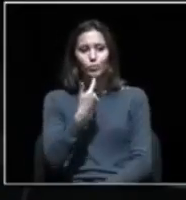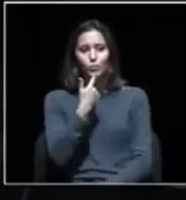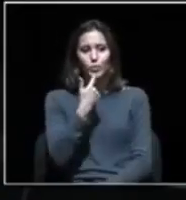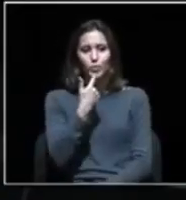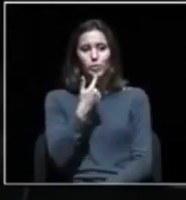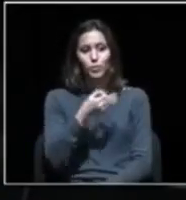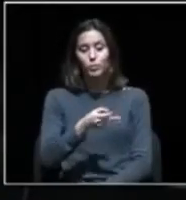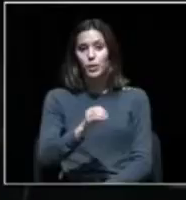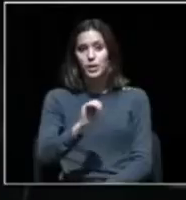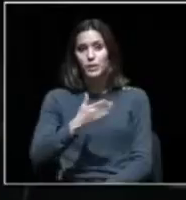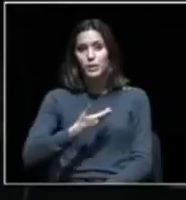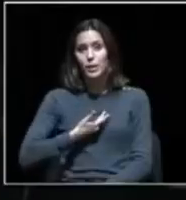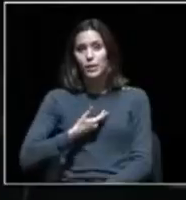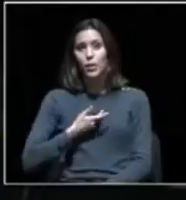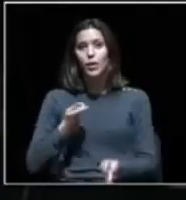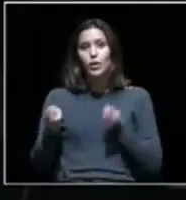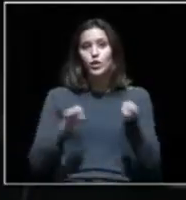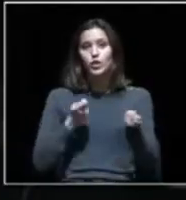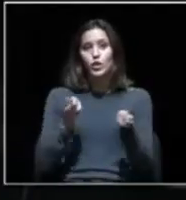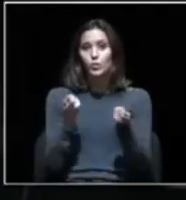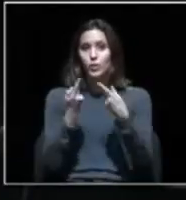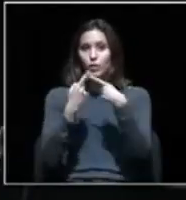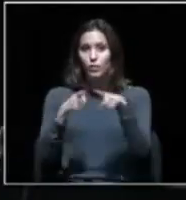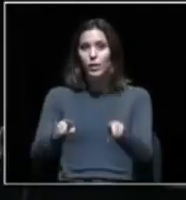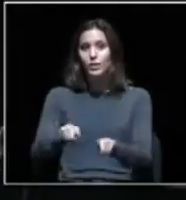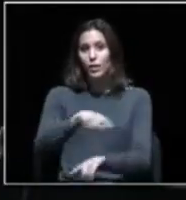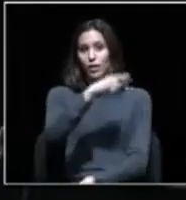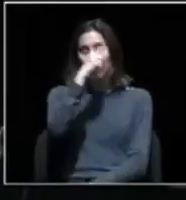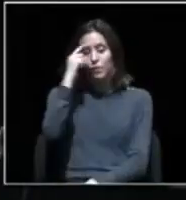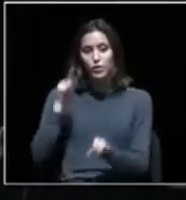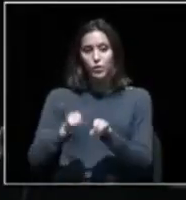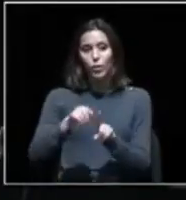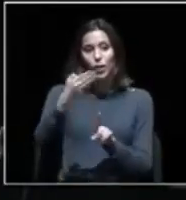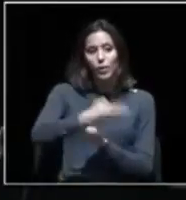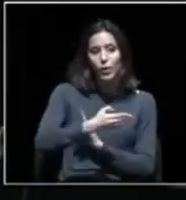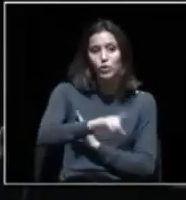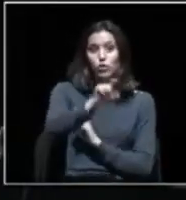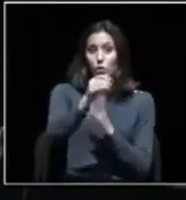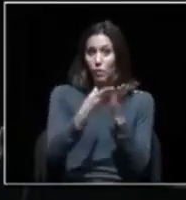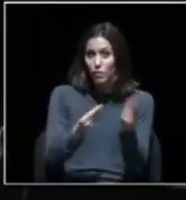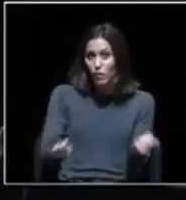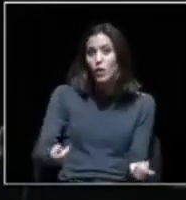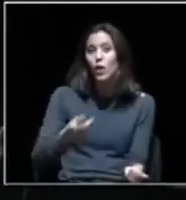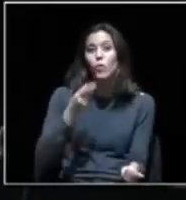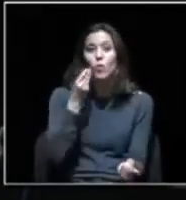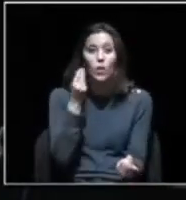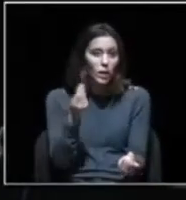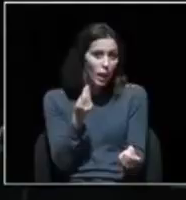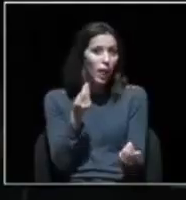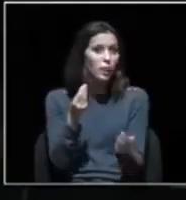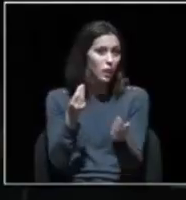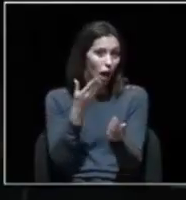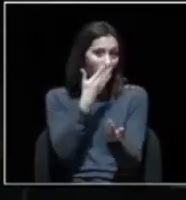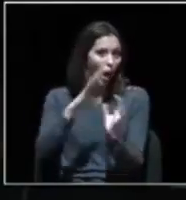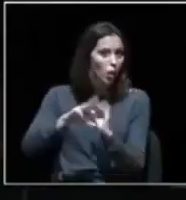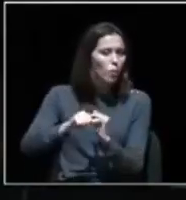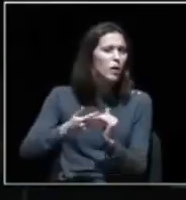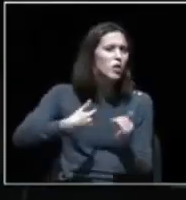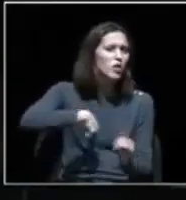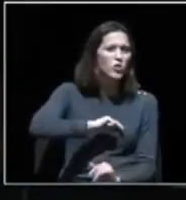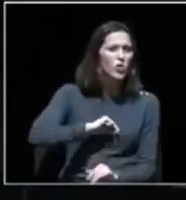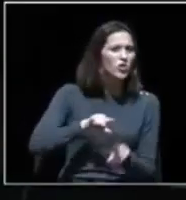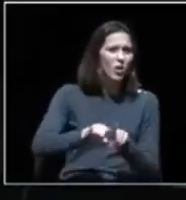afinal é possível gerir o país de maneira diferente, sem roubar direitos e qualidade de vida às pessoas, mas, como é óbvio, os Verdes não podem aceitar